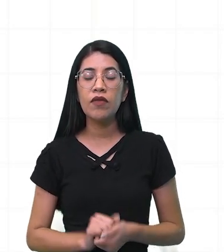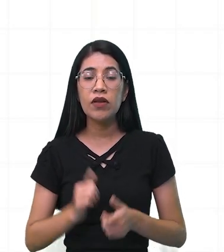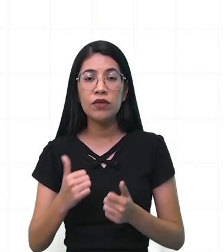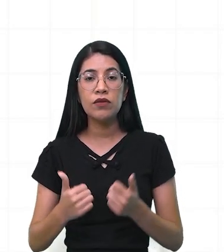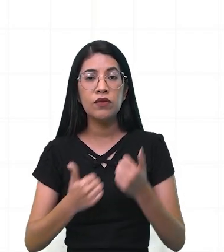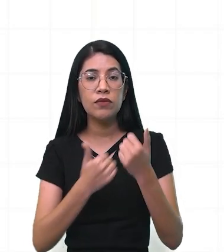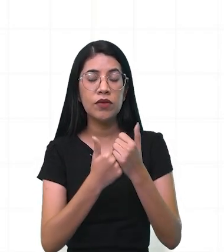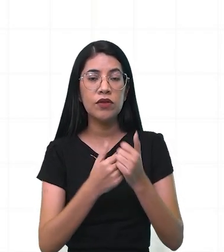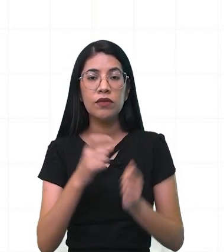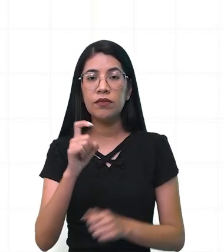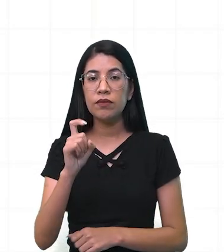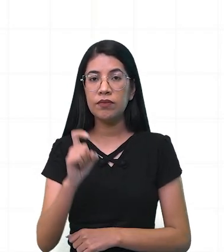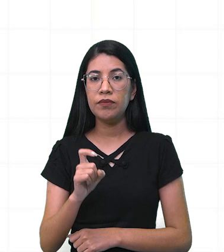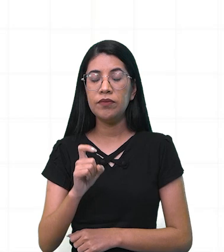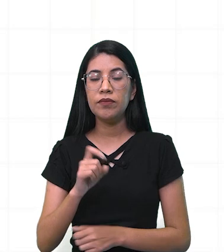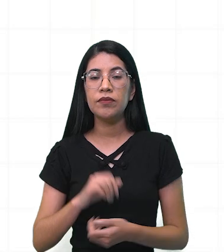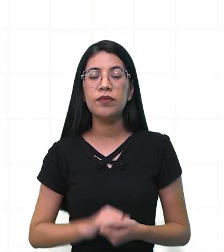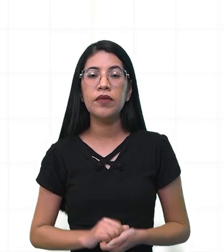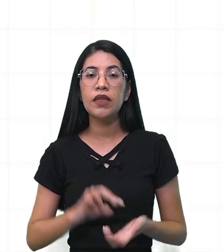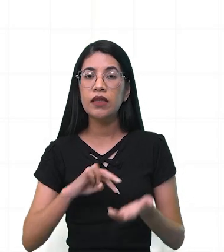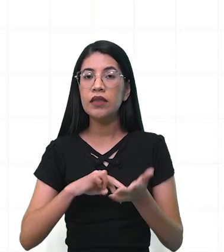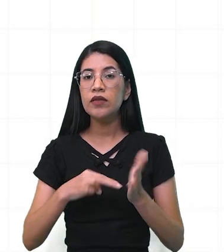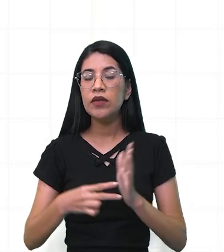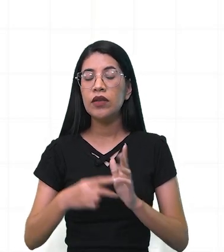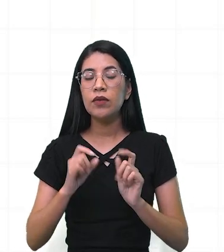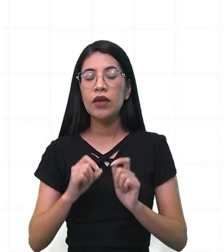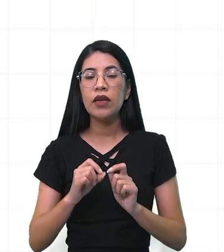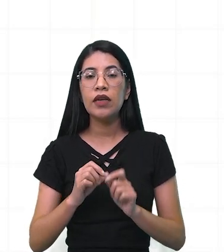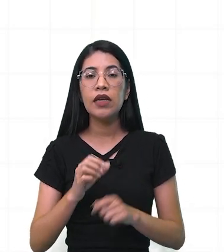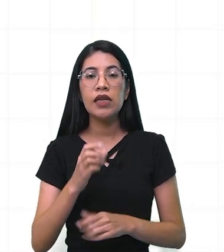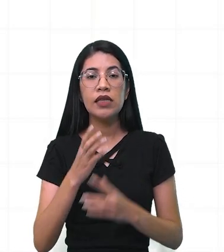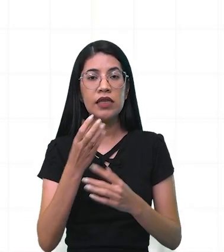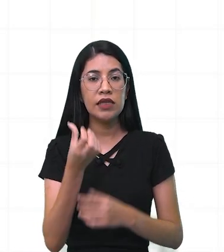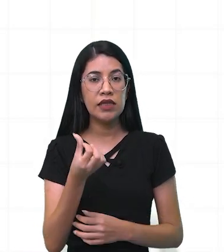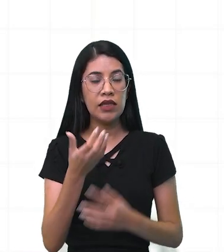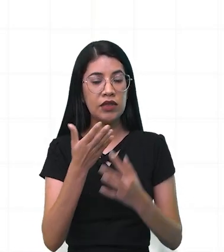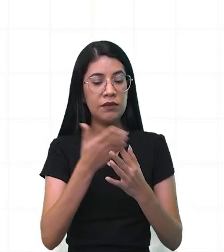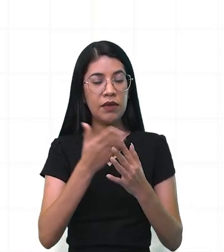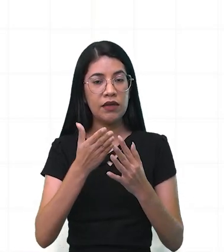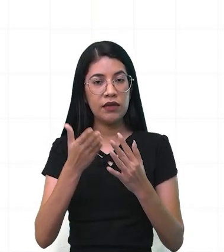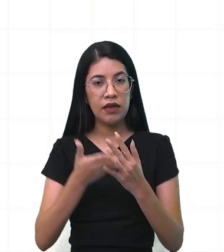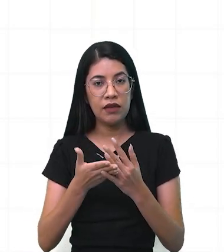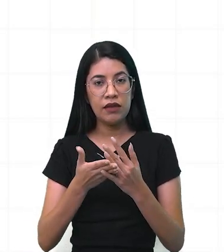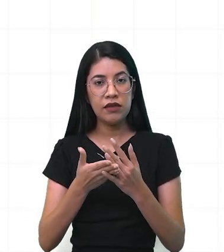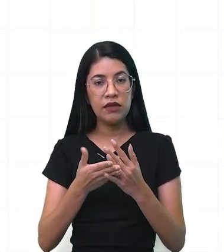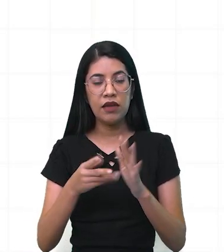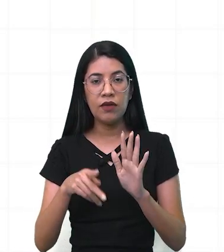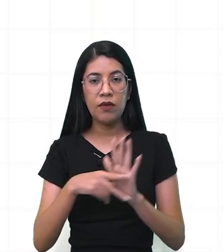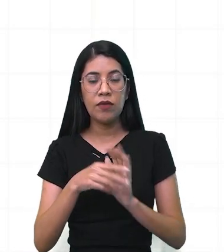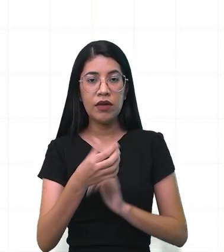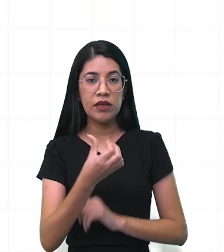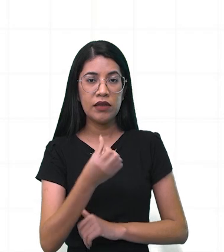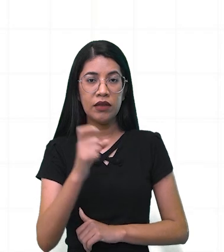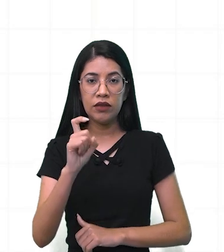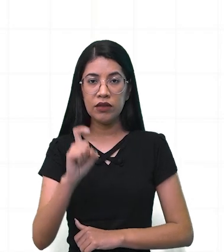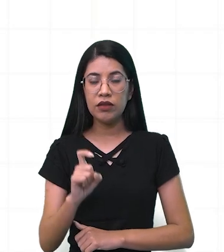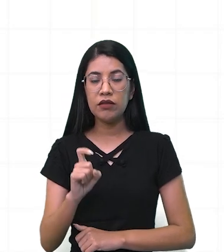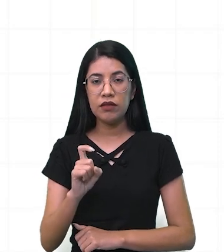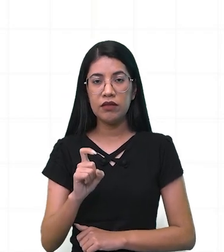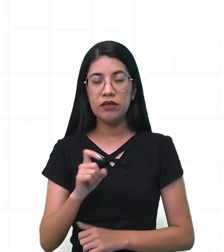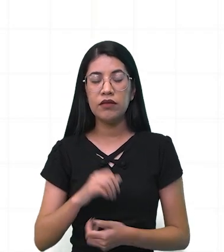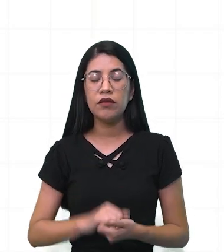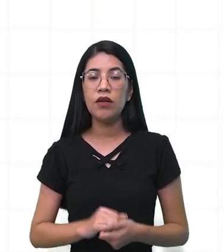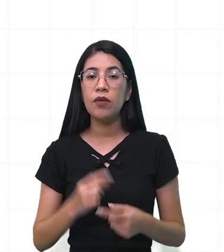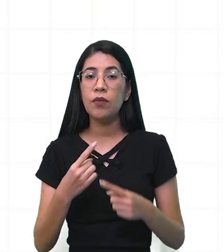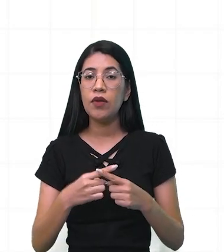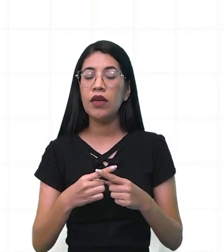X, certo? Ou seja, 6 parcelas vai ficar 6 vezes x, tá ok? Porque são